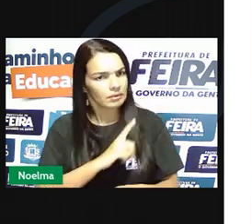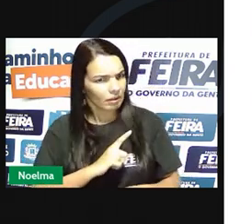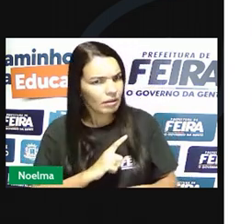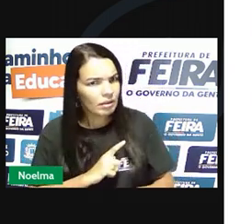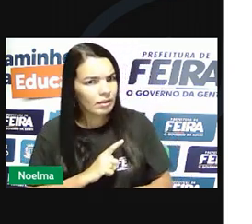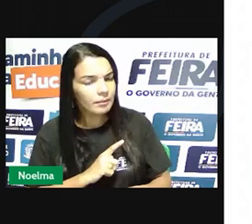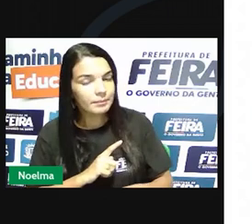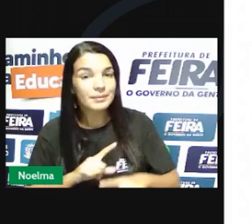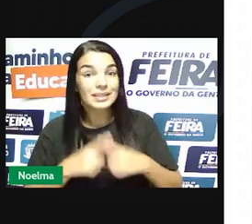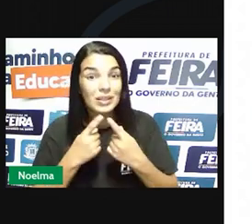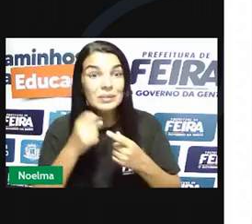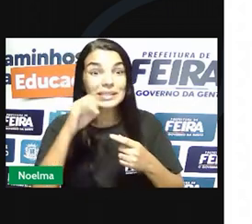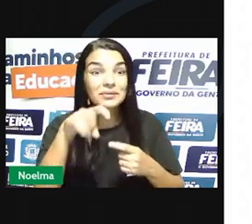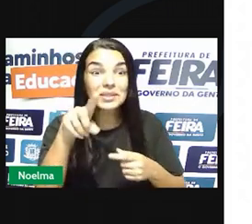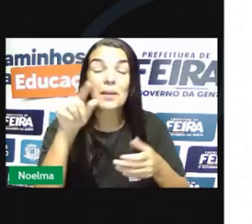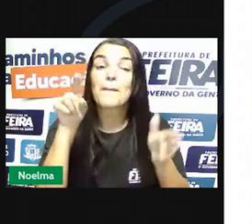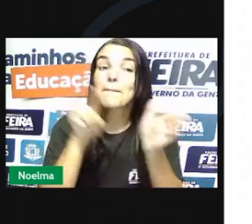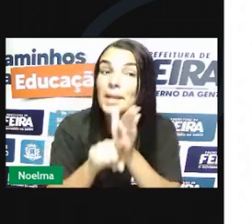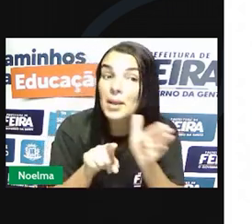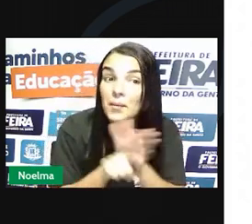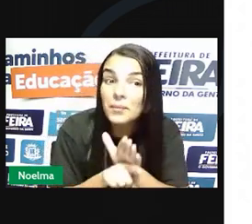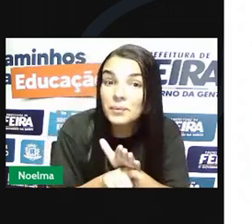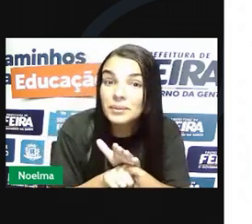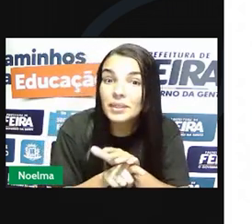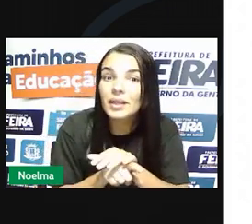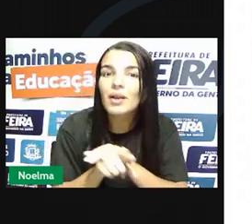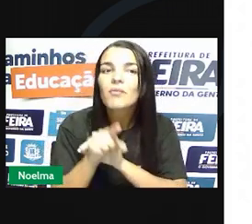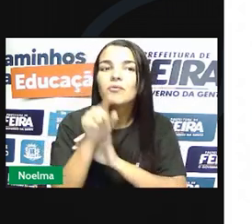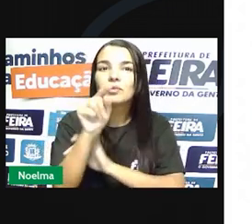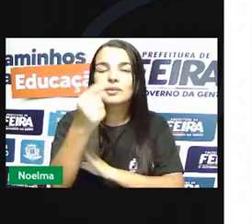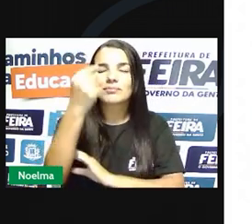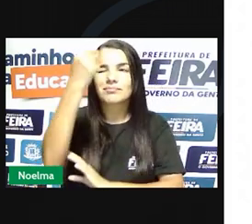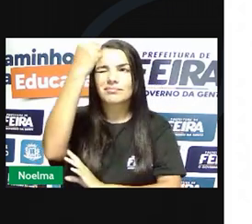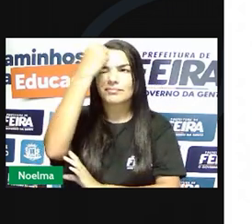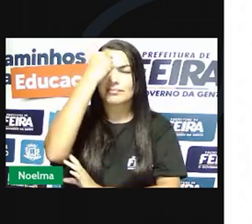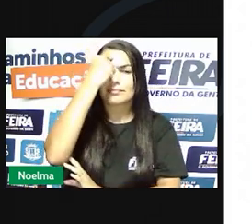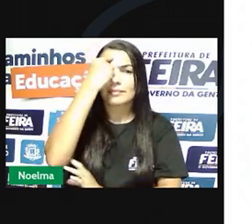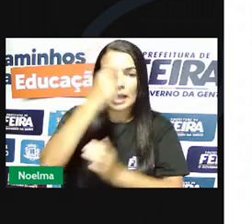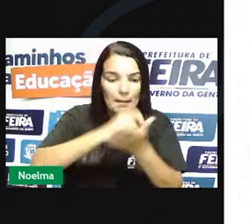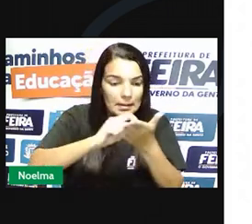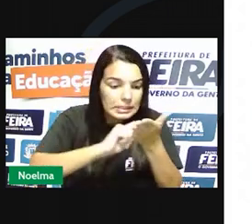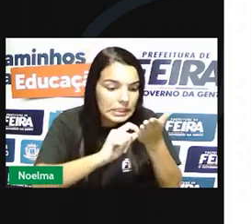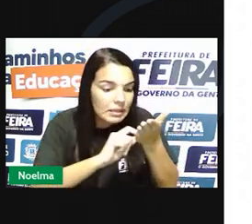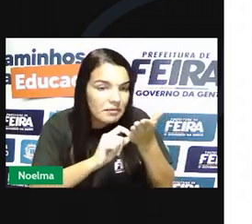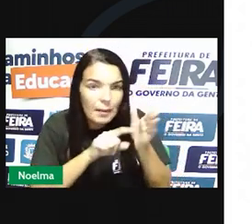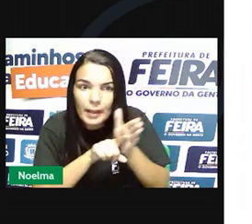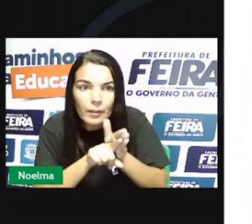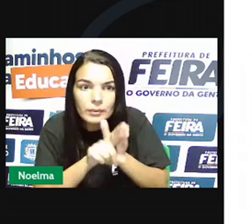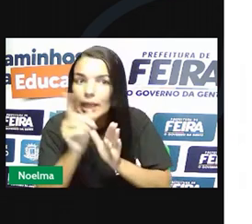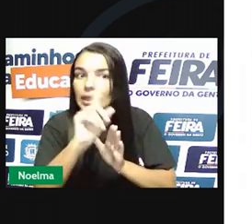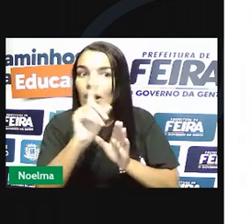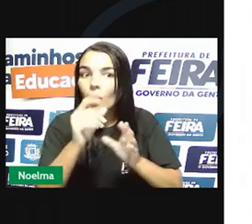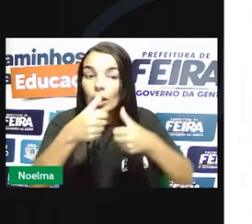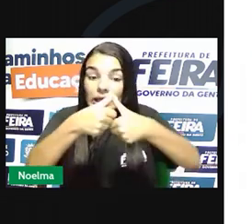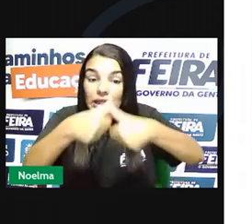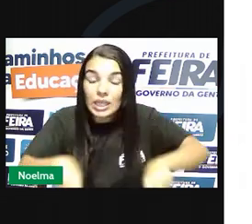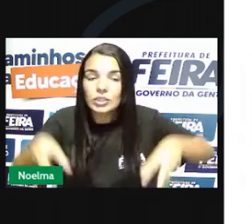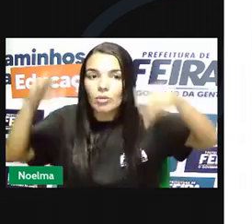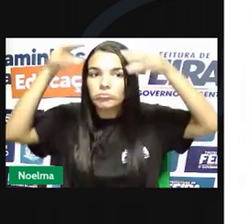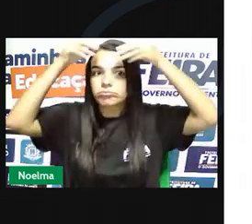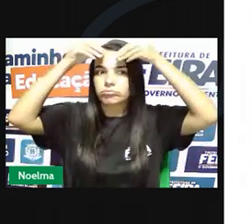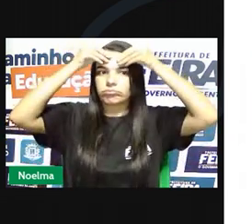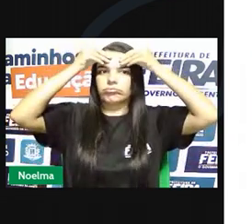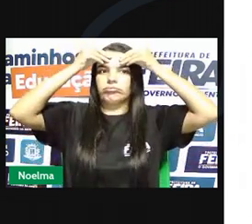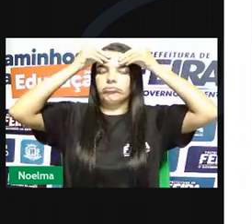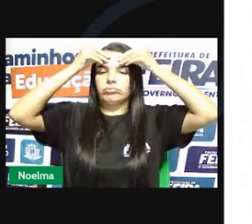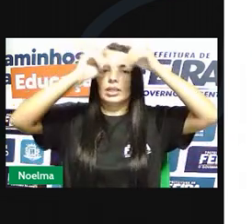tema. Essa pergunta você não vai colocar no seu texto, você vai deixar na sua cachola, na sua cabecinha. Deixa aqui na sua cabeça,